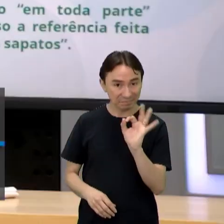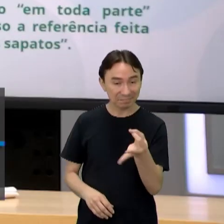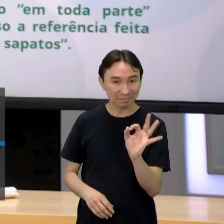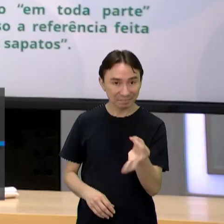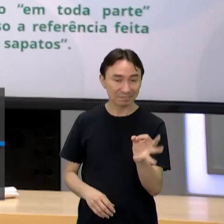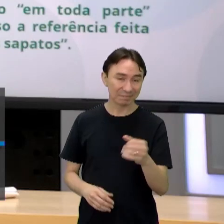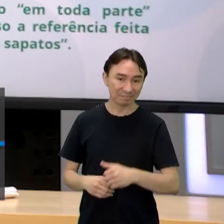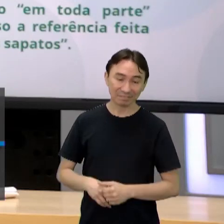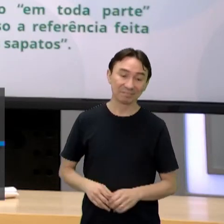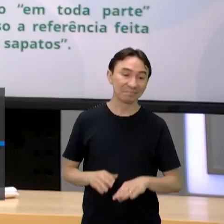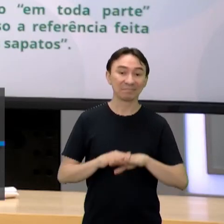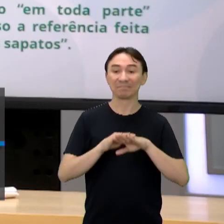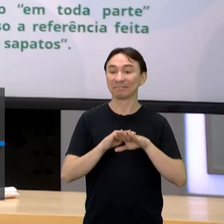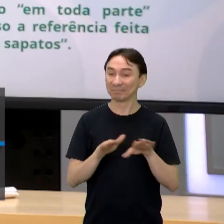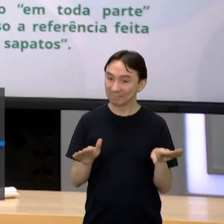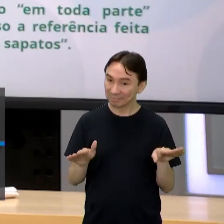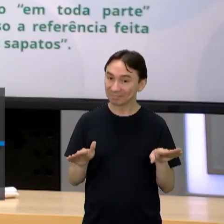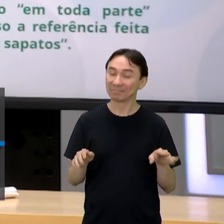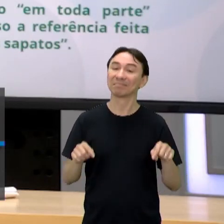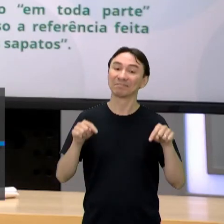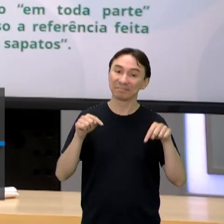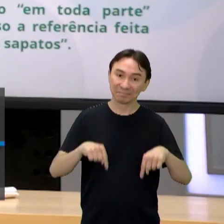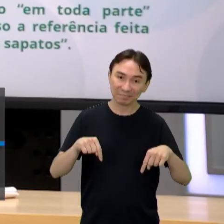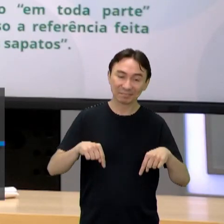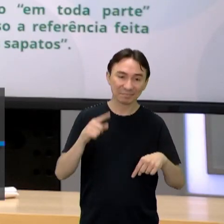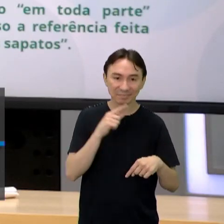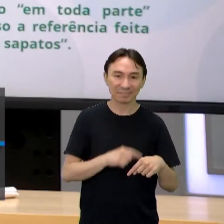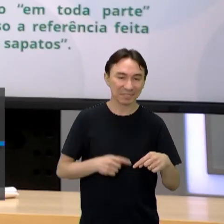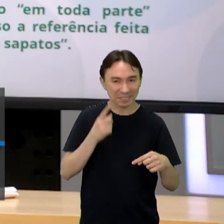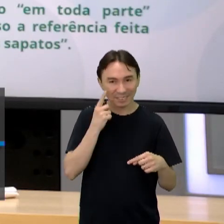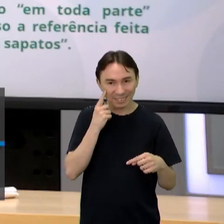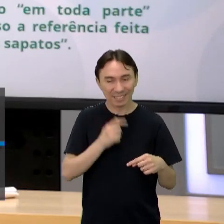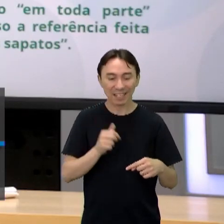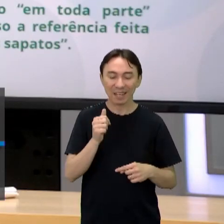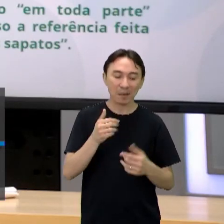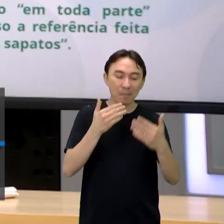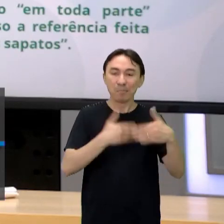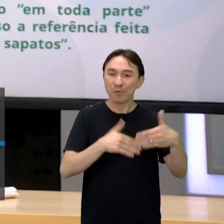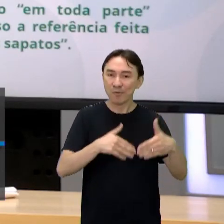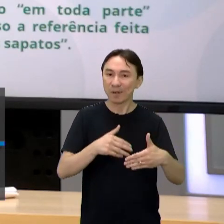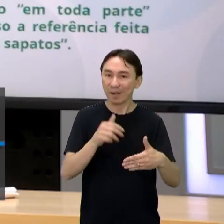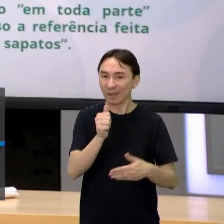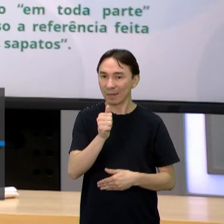E acabamos aí mais uma etapa dessas correções, ok?